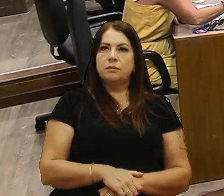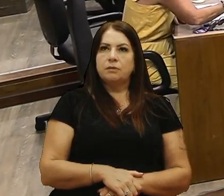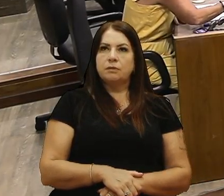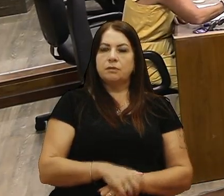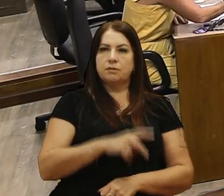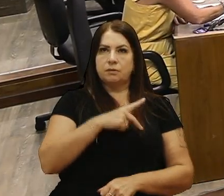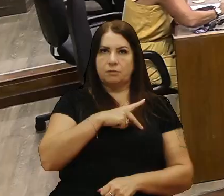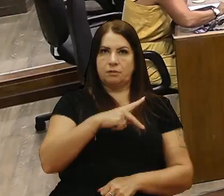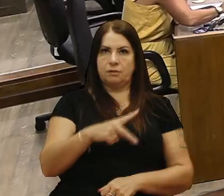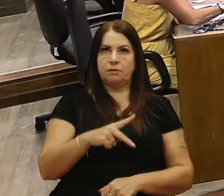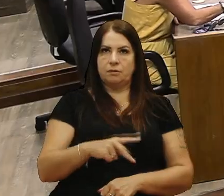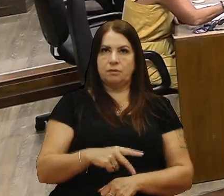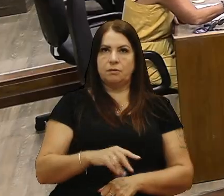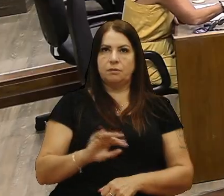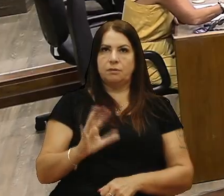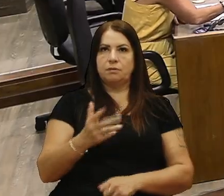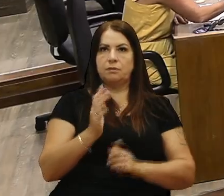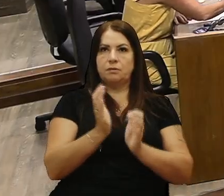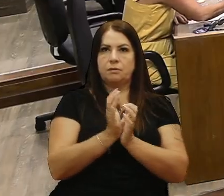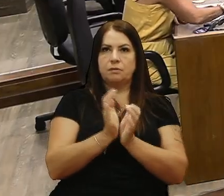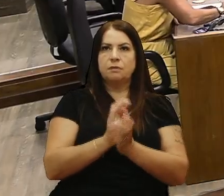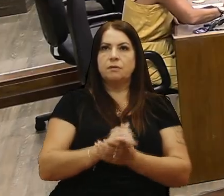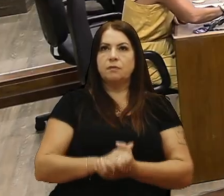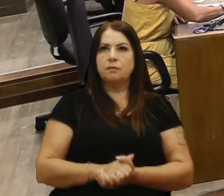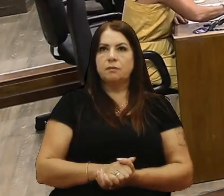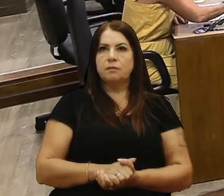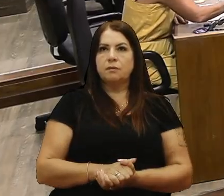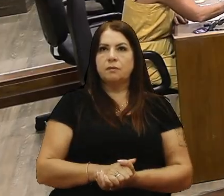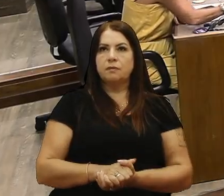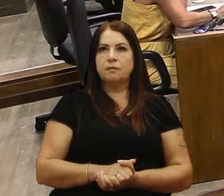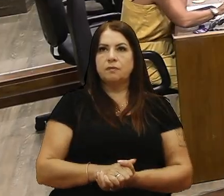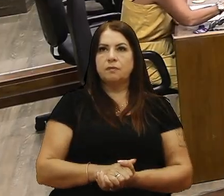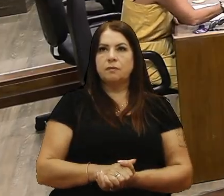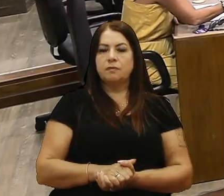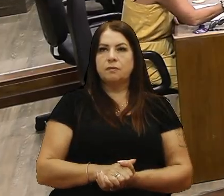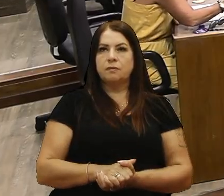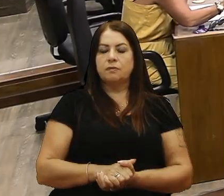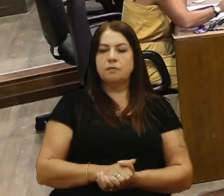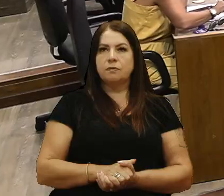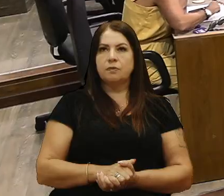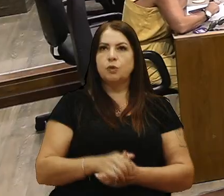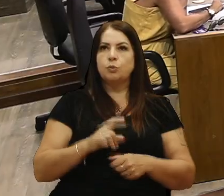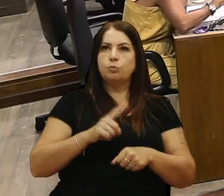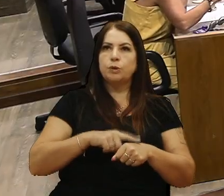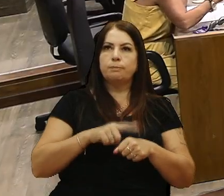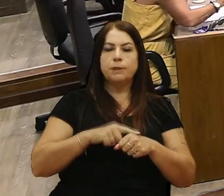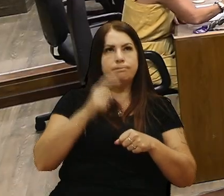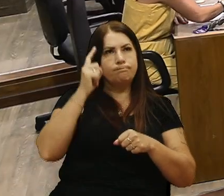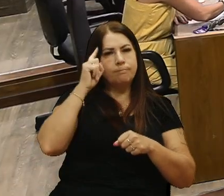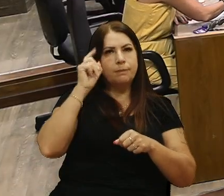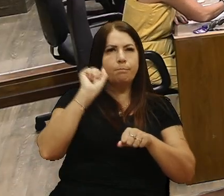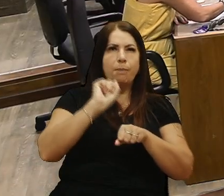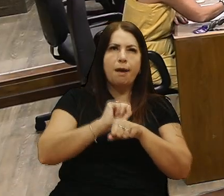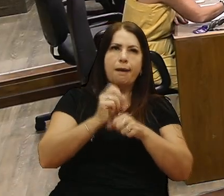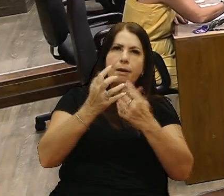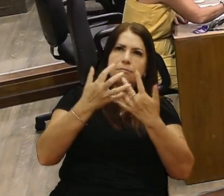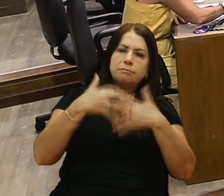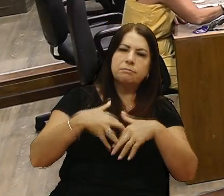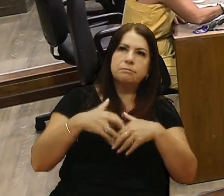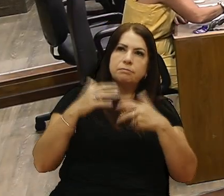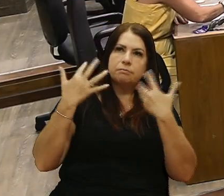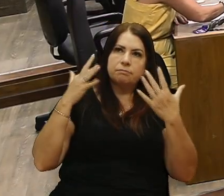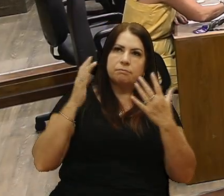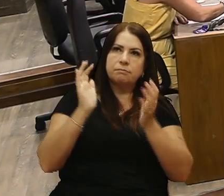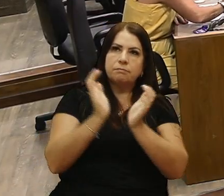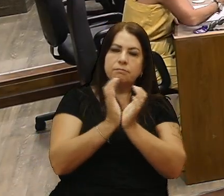Senhor presidente, nobres colegas, é um momento de grande reflexão. Quero parabenizar a